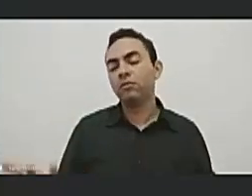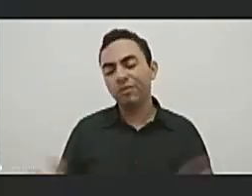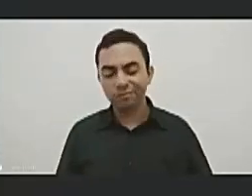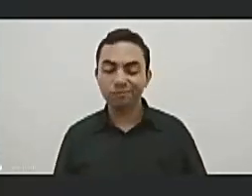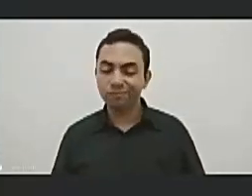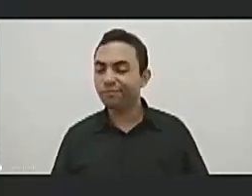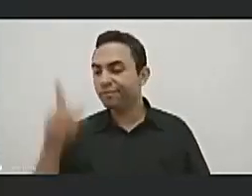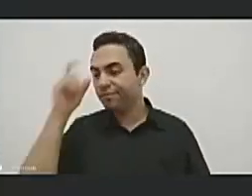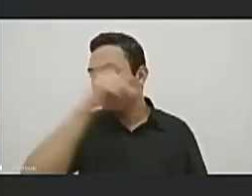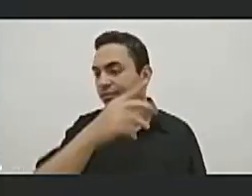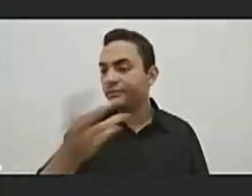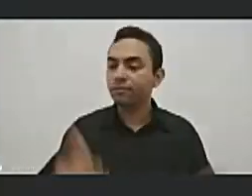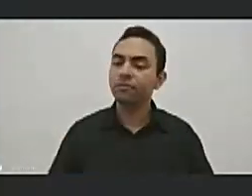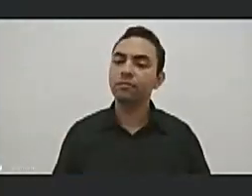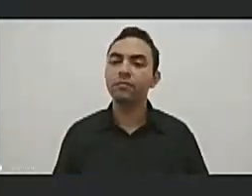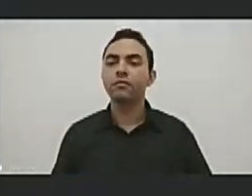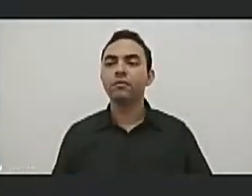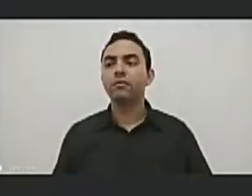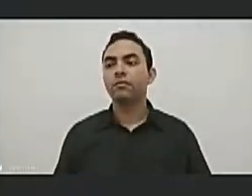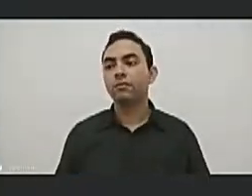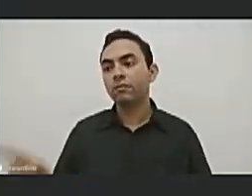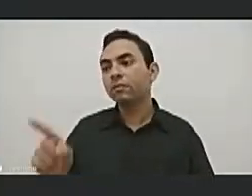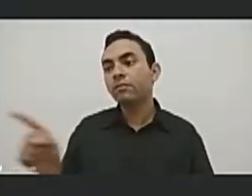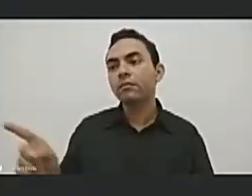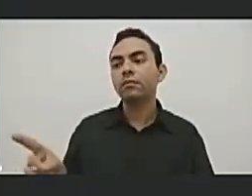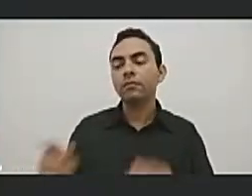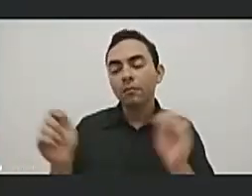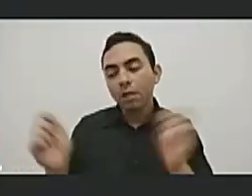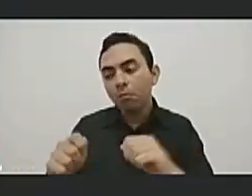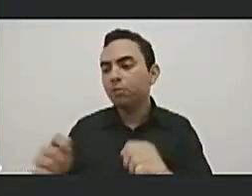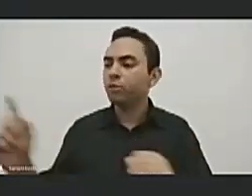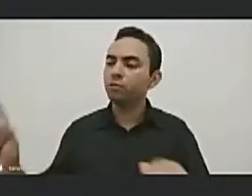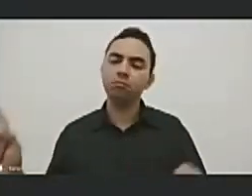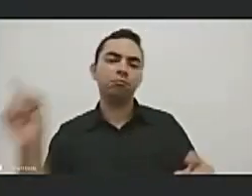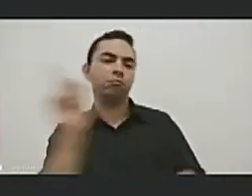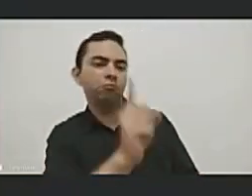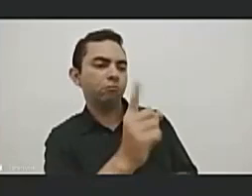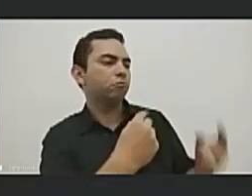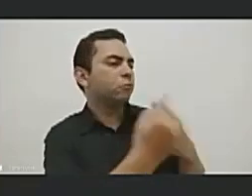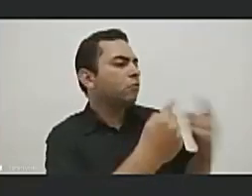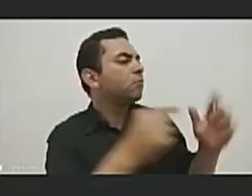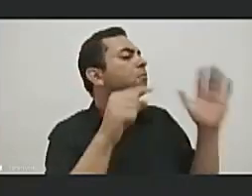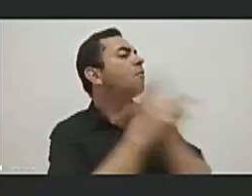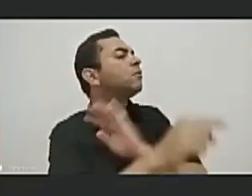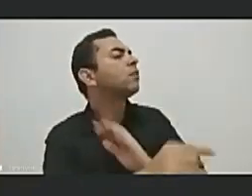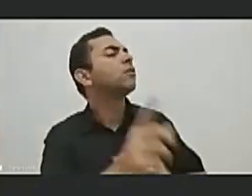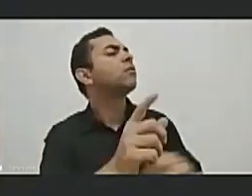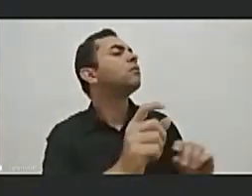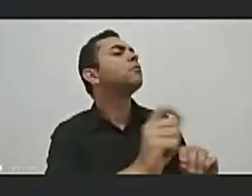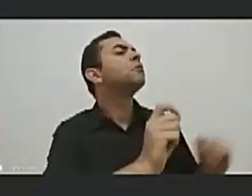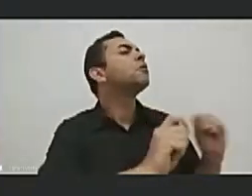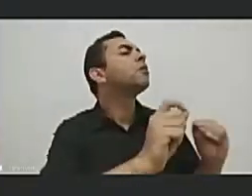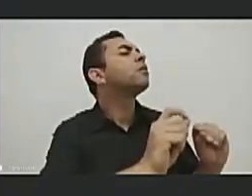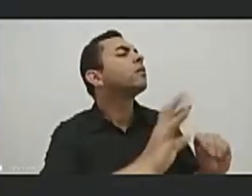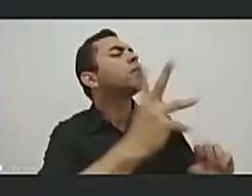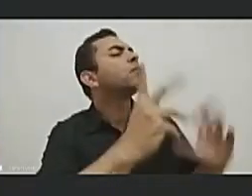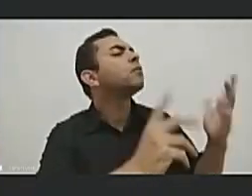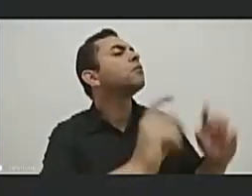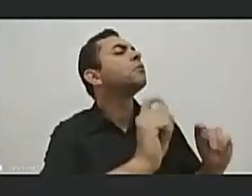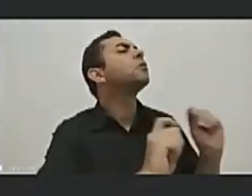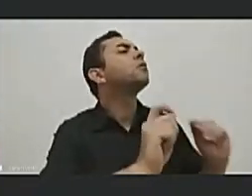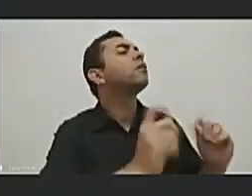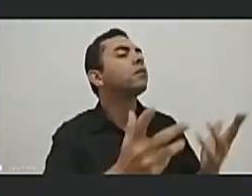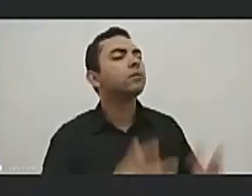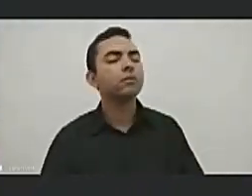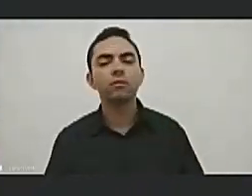de informação você poderia ter entrado lá dentro como é sempre foi visto e perguntado o que estava acontecendo ninguém é negado